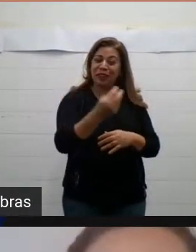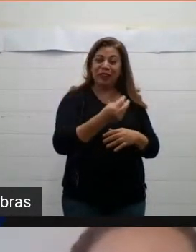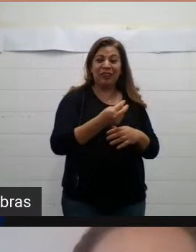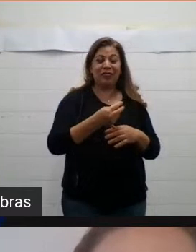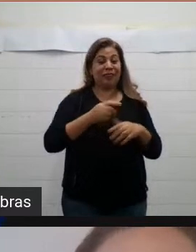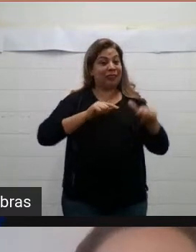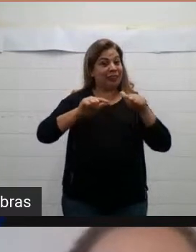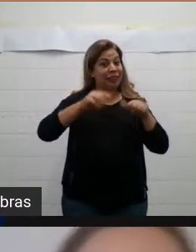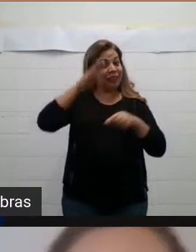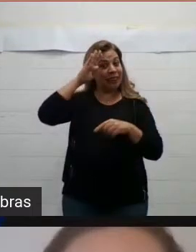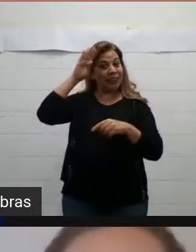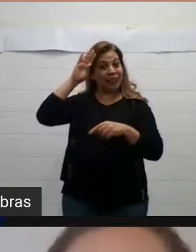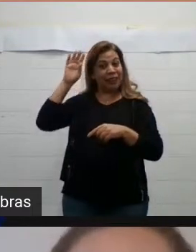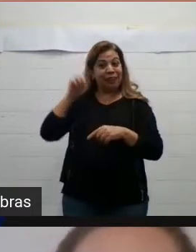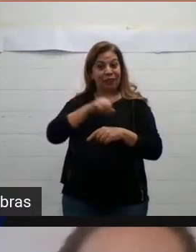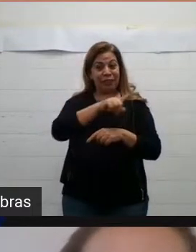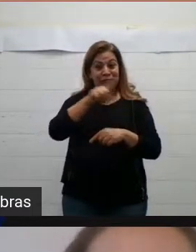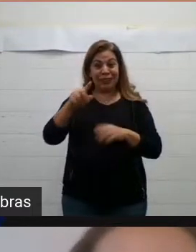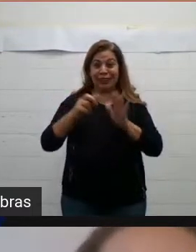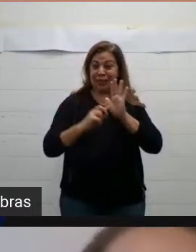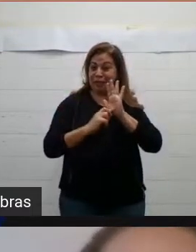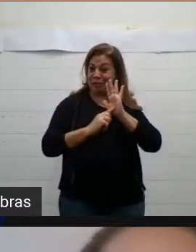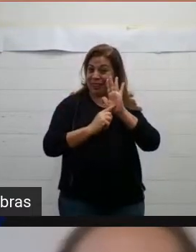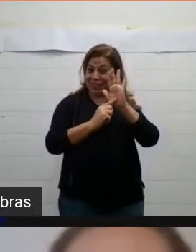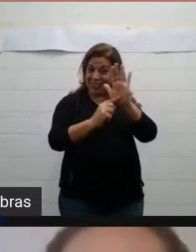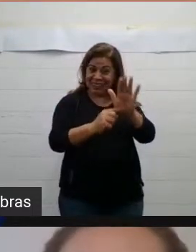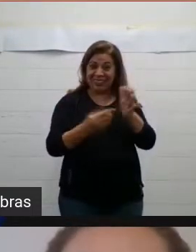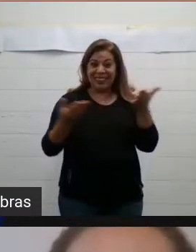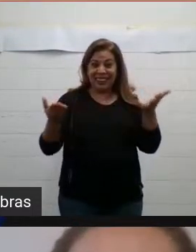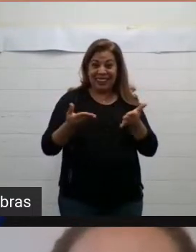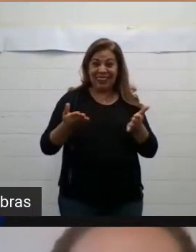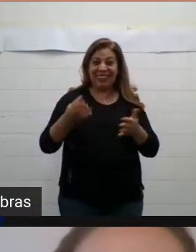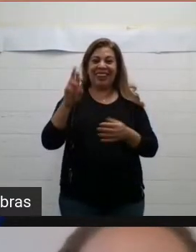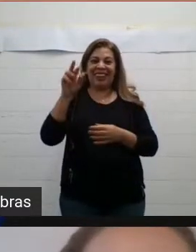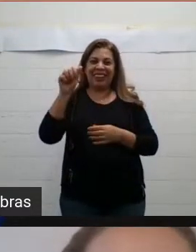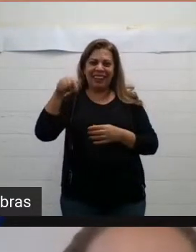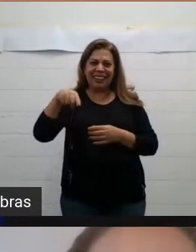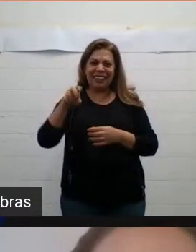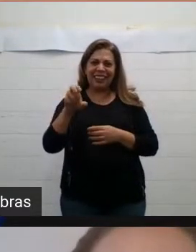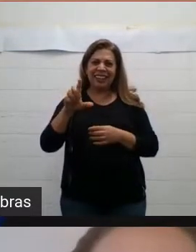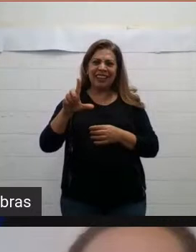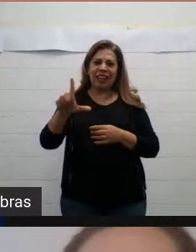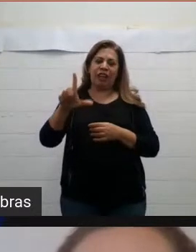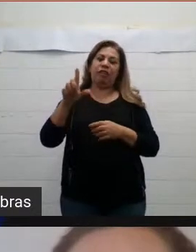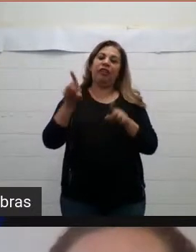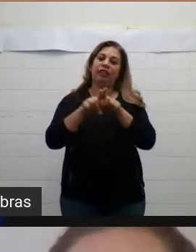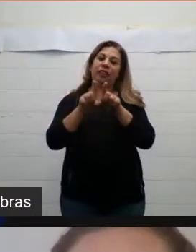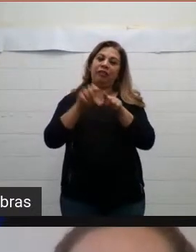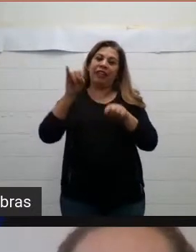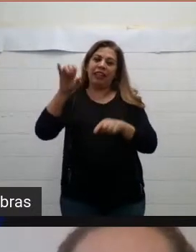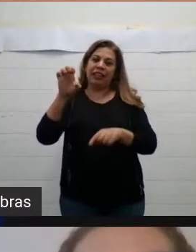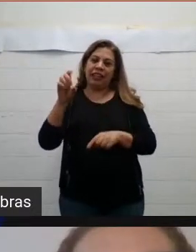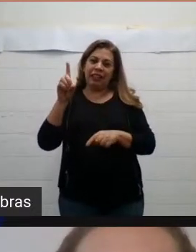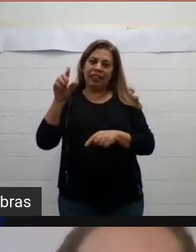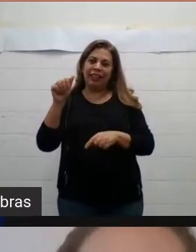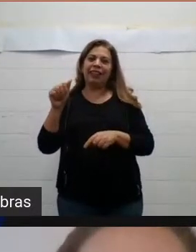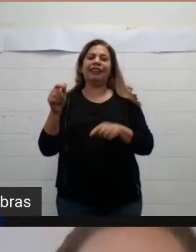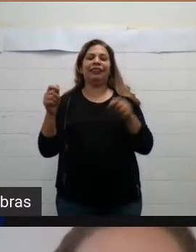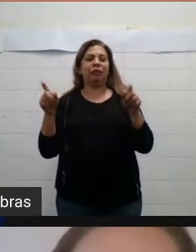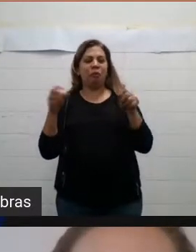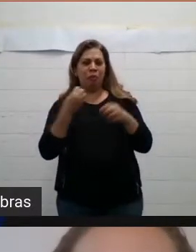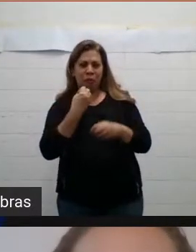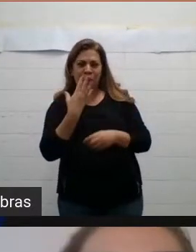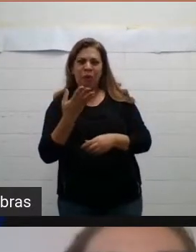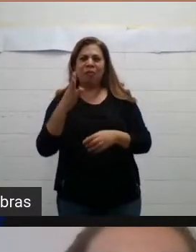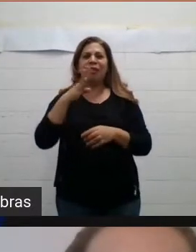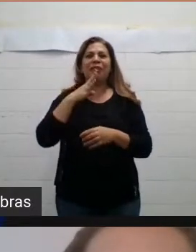Souza dizendo que a apresentação agora que a Raquel, que a Ieda fizeram, serve inclusive para conhecer o mestrado, né, conhecer o